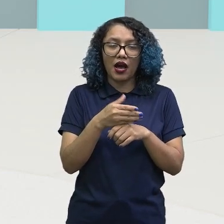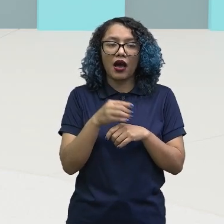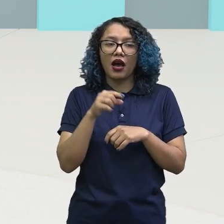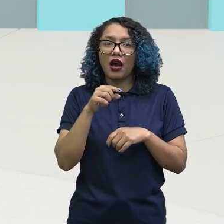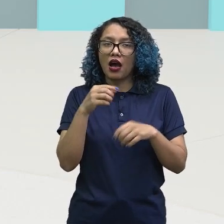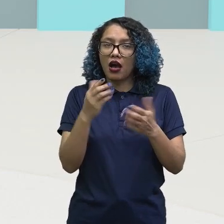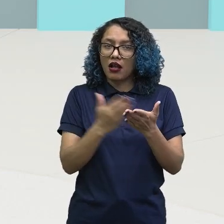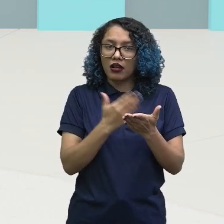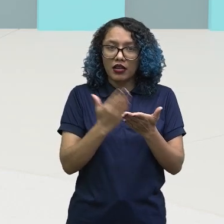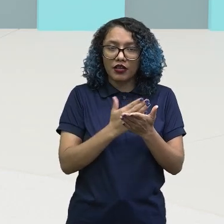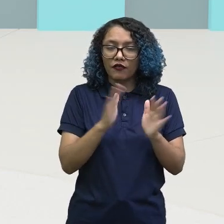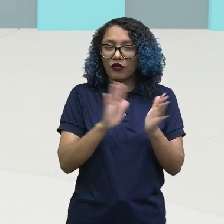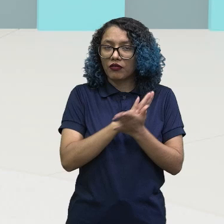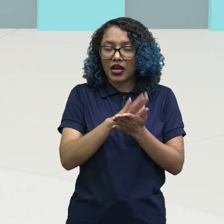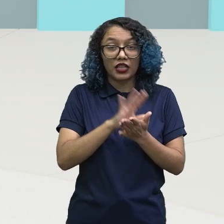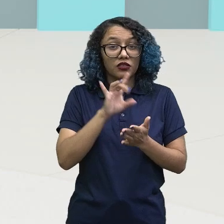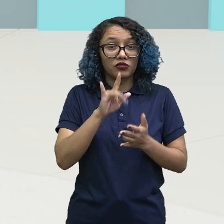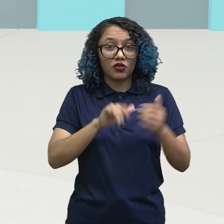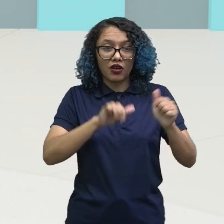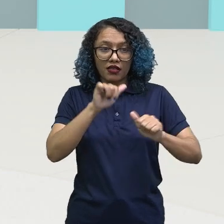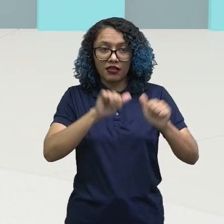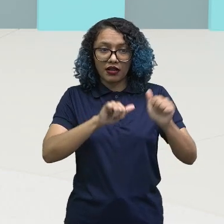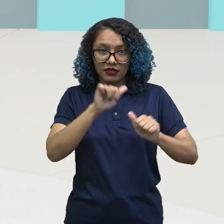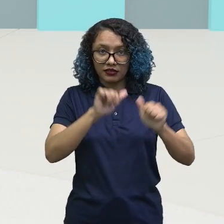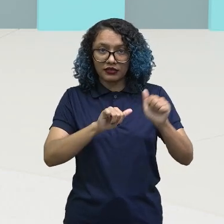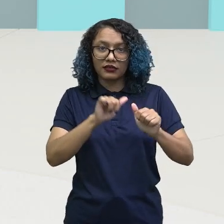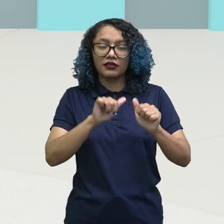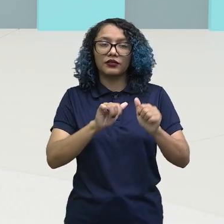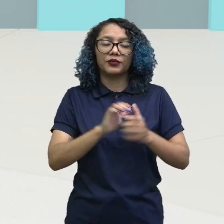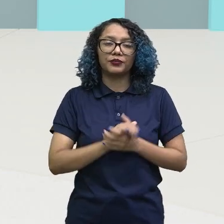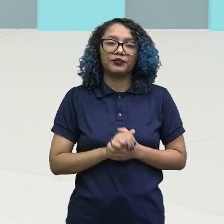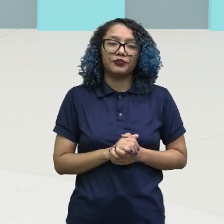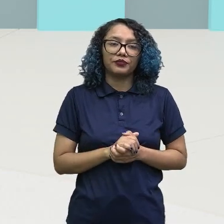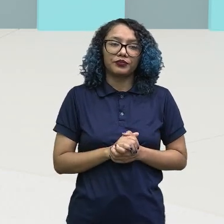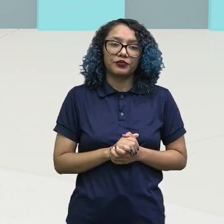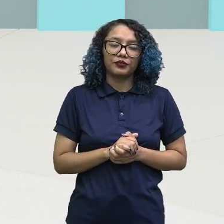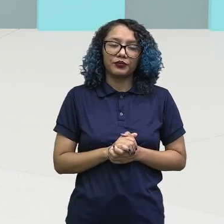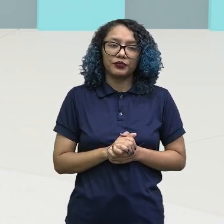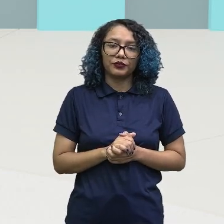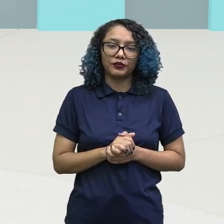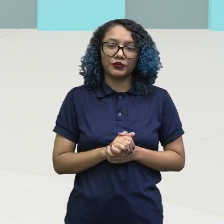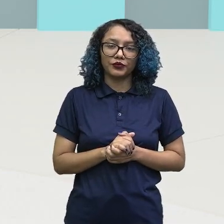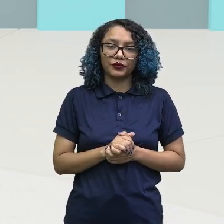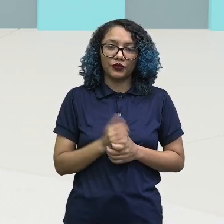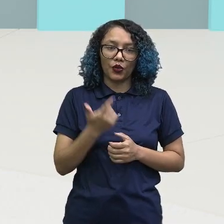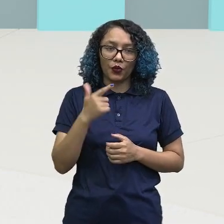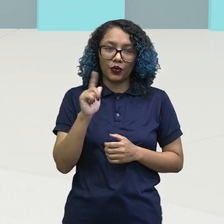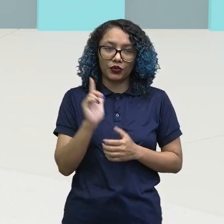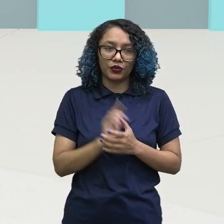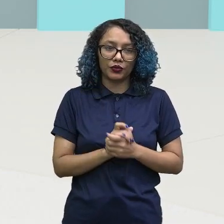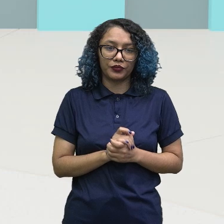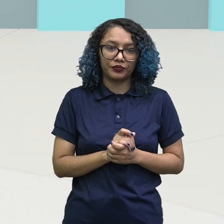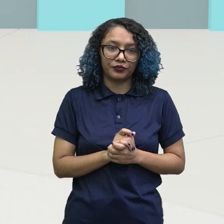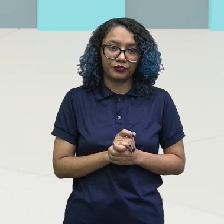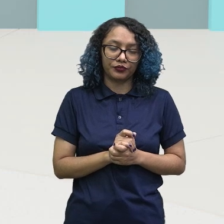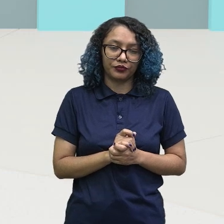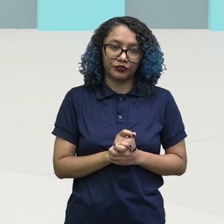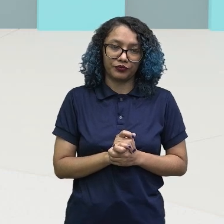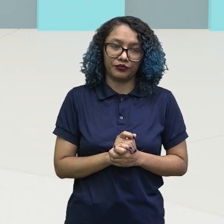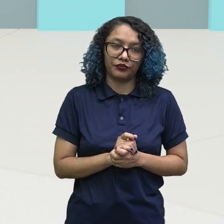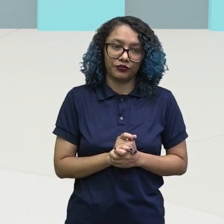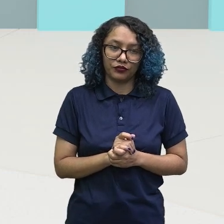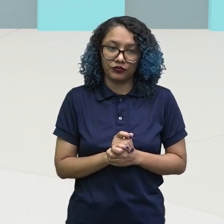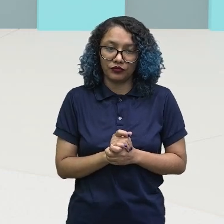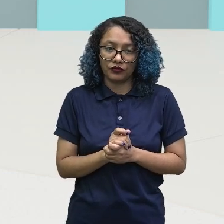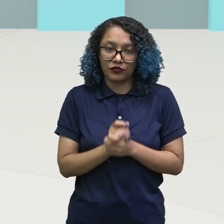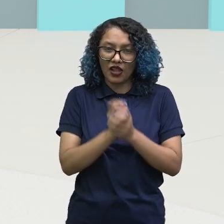analisar. É como se ele estivesse de fora vendo tudo que está acontecendo, tá bom? Nós vamos ter a ausência da forma culta, ou seja, na hora em